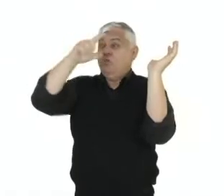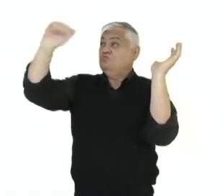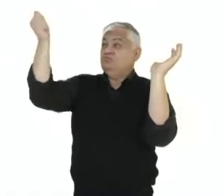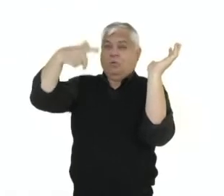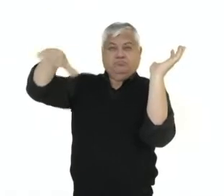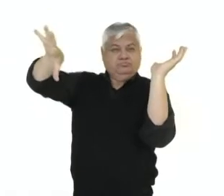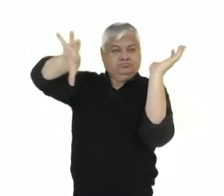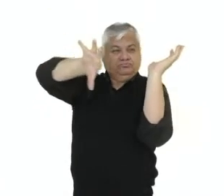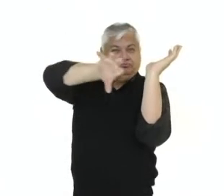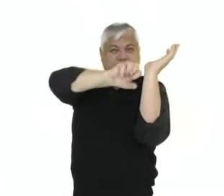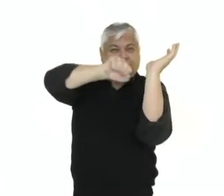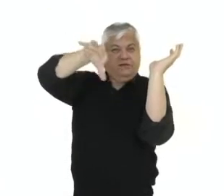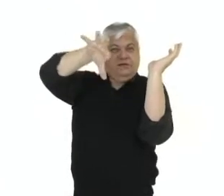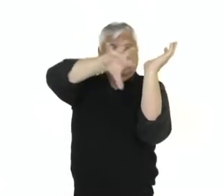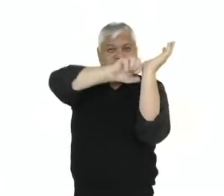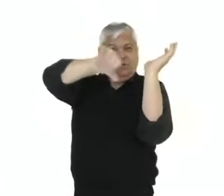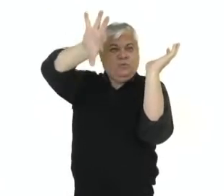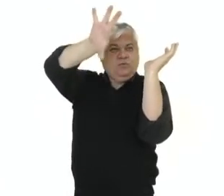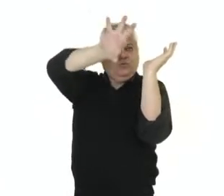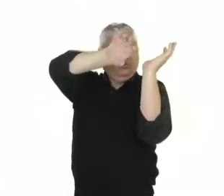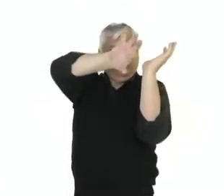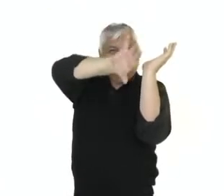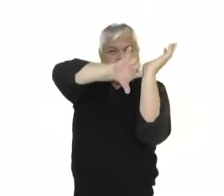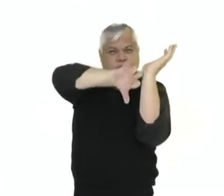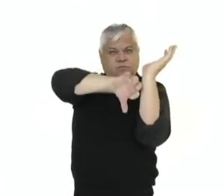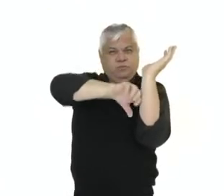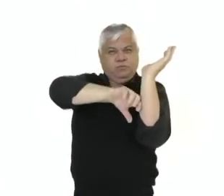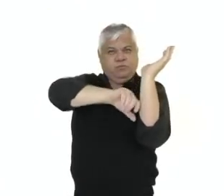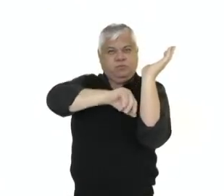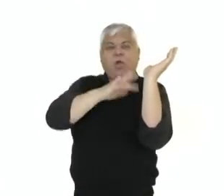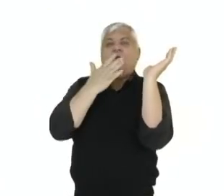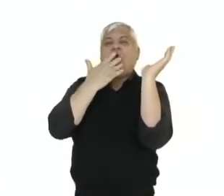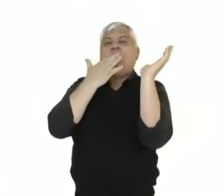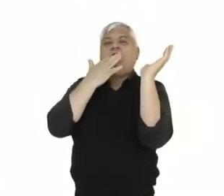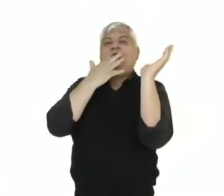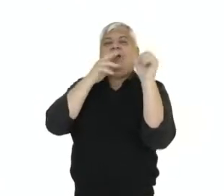absorvida pela folha através da clorofila, substância que dá coloração